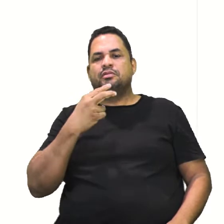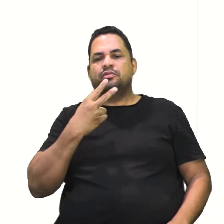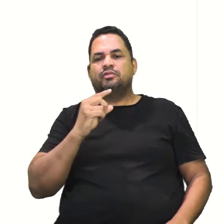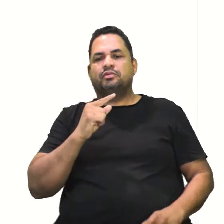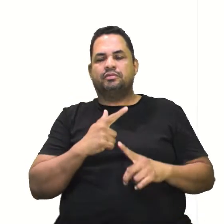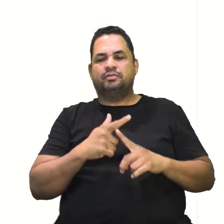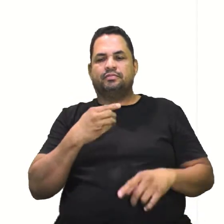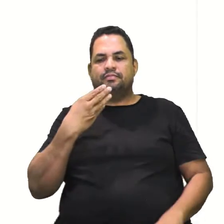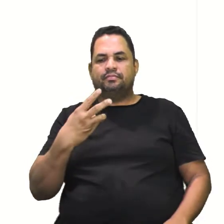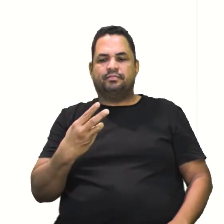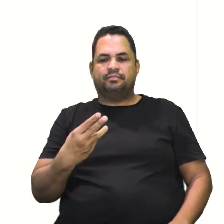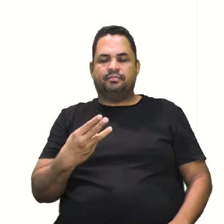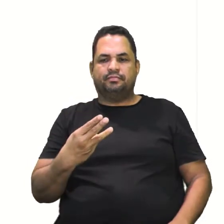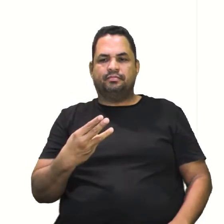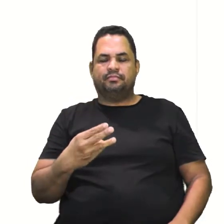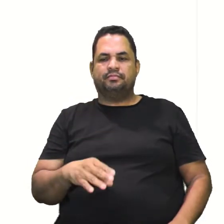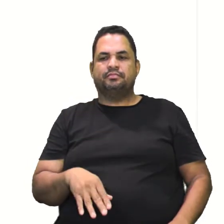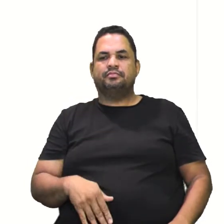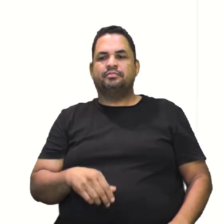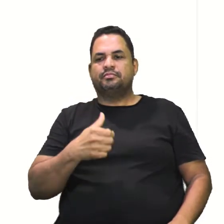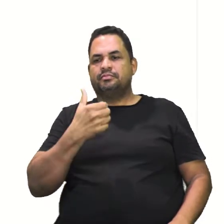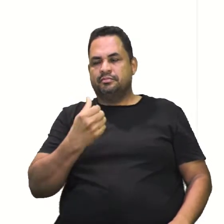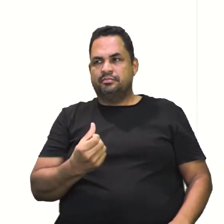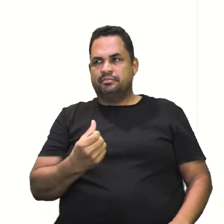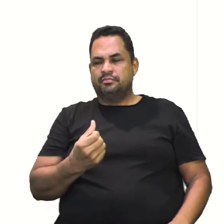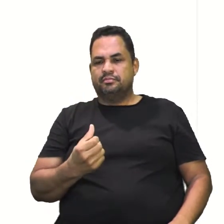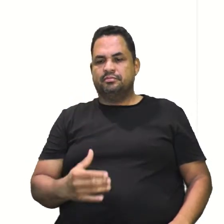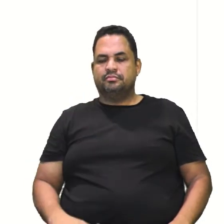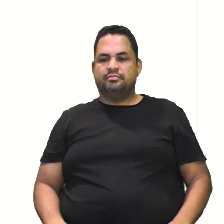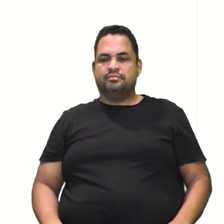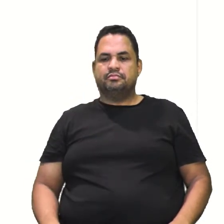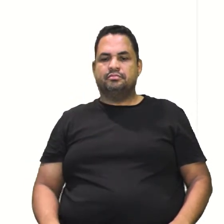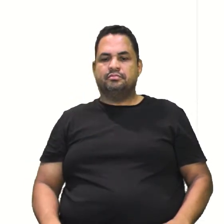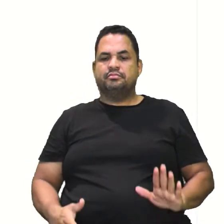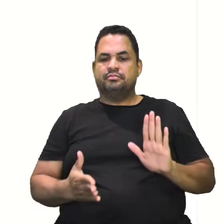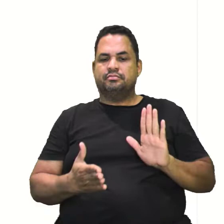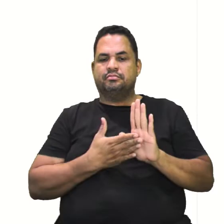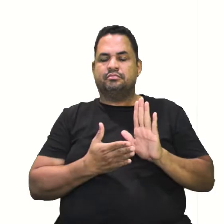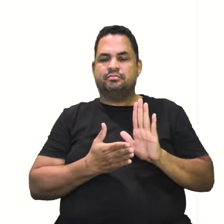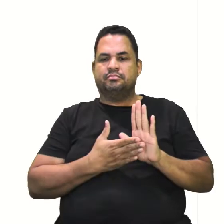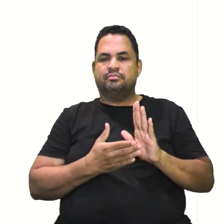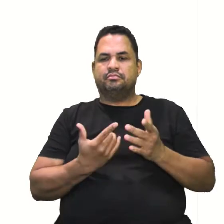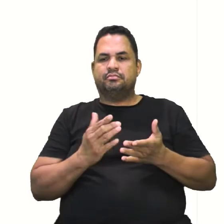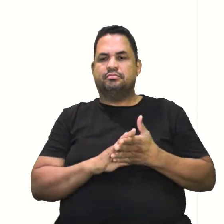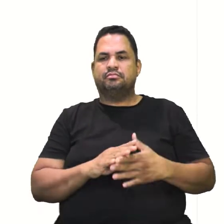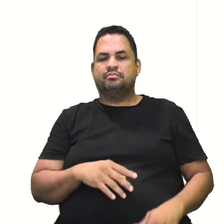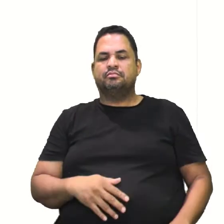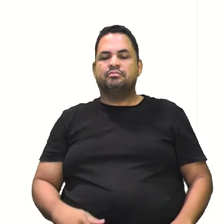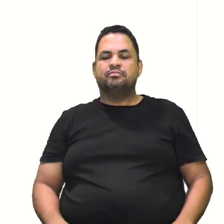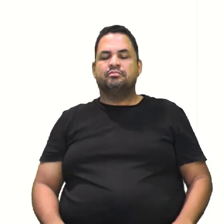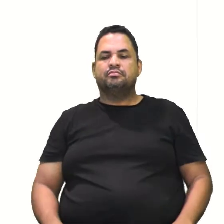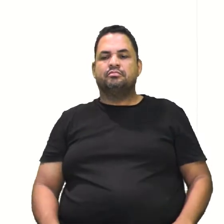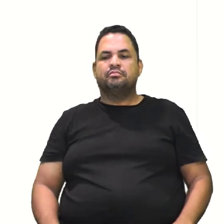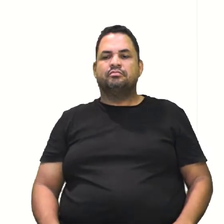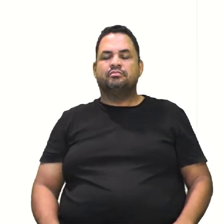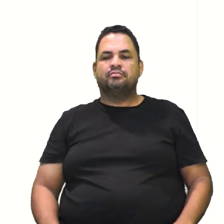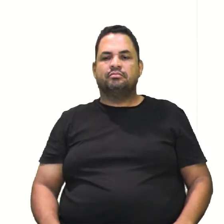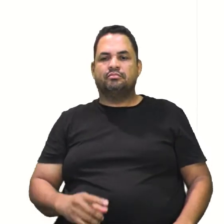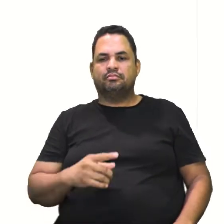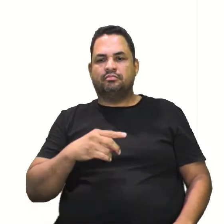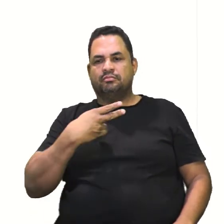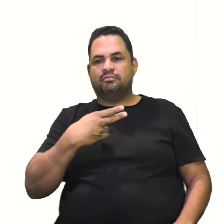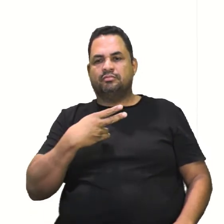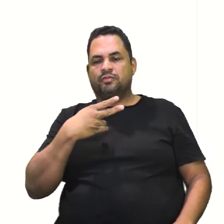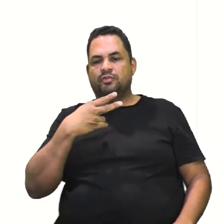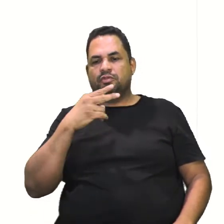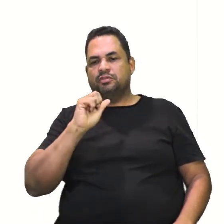vezes 3. 2 vezes 3, que vai ser 6. 6. Então, a gente está comprovando aqui que o 2A agora, na hipérbole, é menor que o